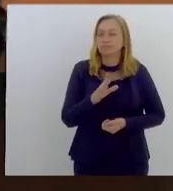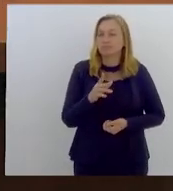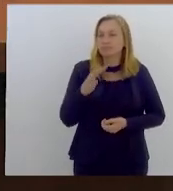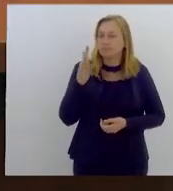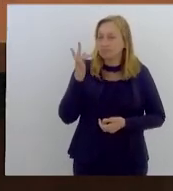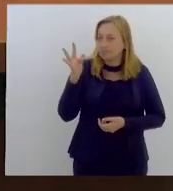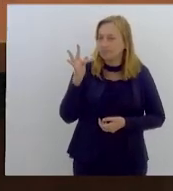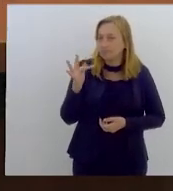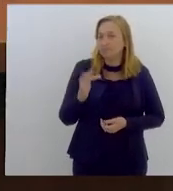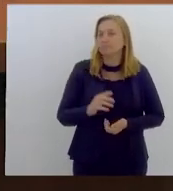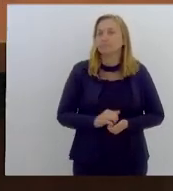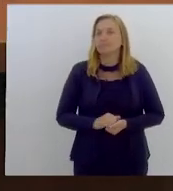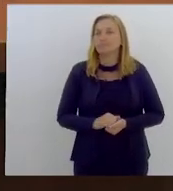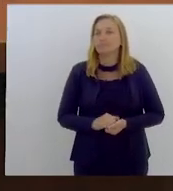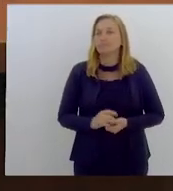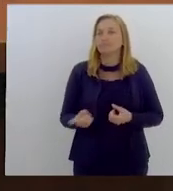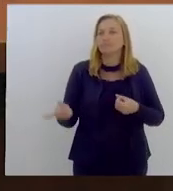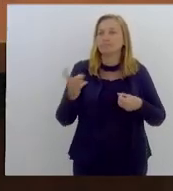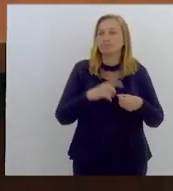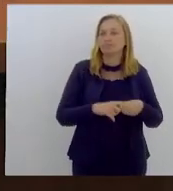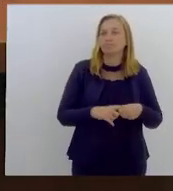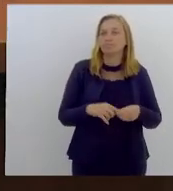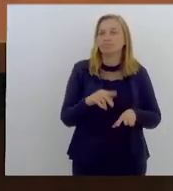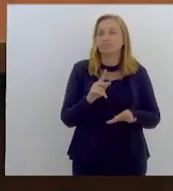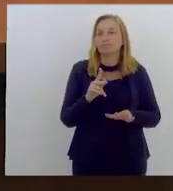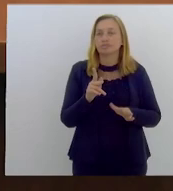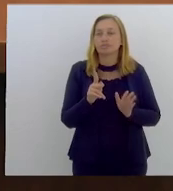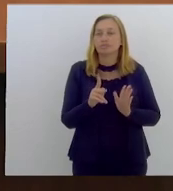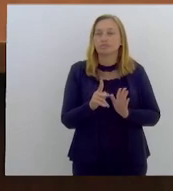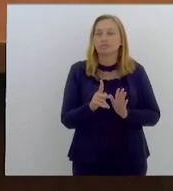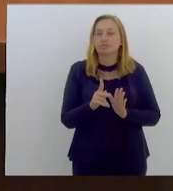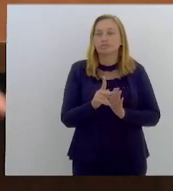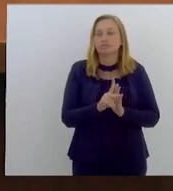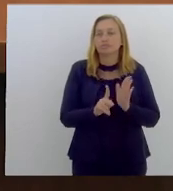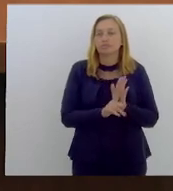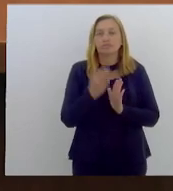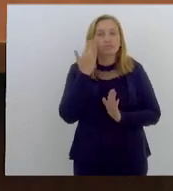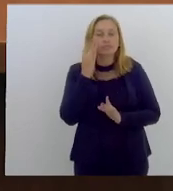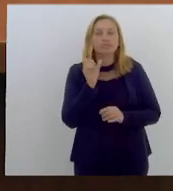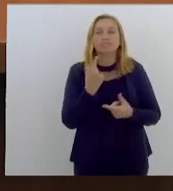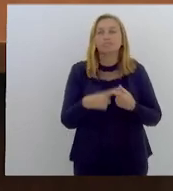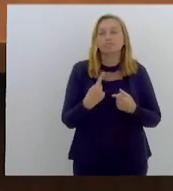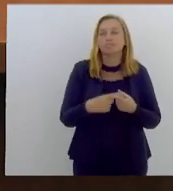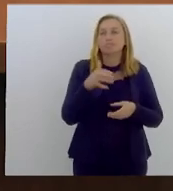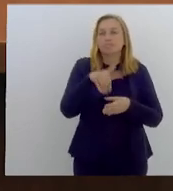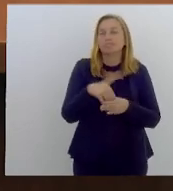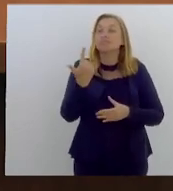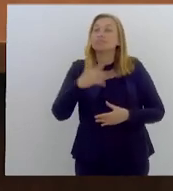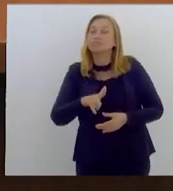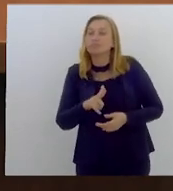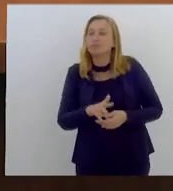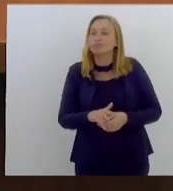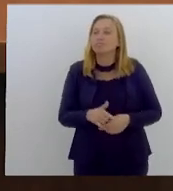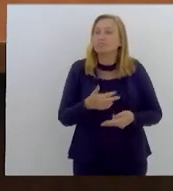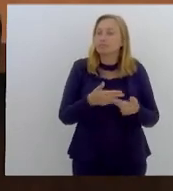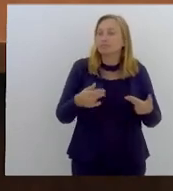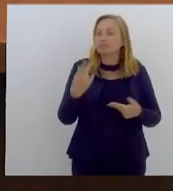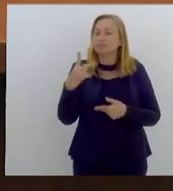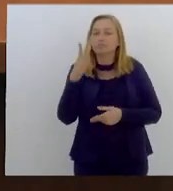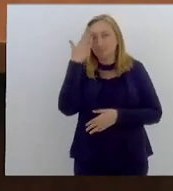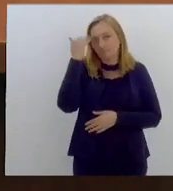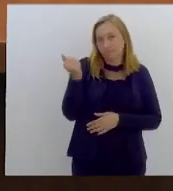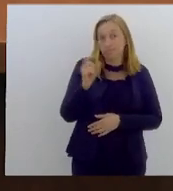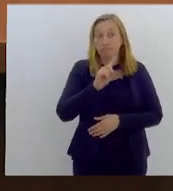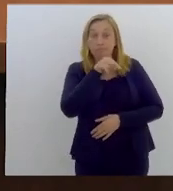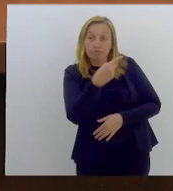breve a retrospectiva desse projeto para que os taxistas entendam por que a gente está tendo que votar de novo isso. Muitos deles sabem,